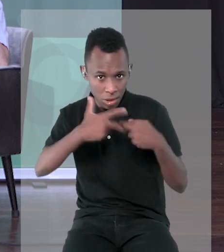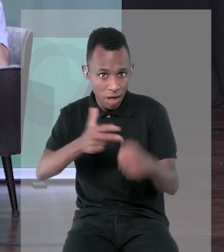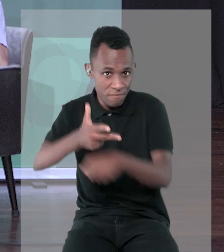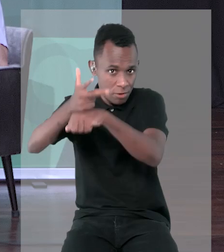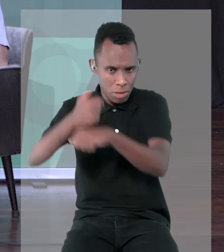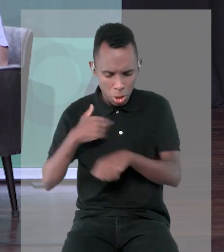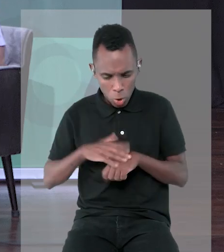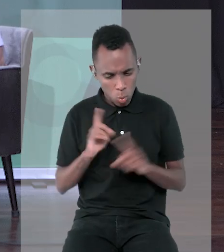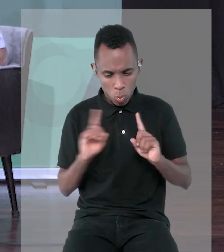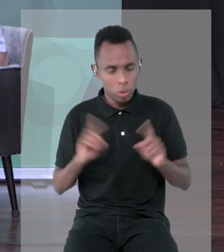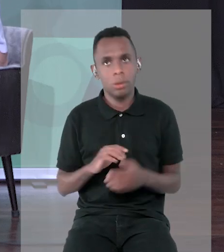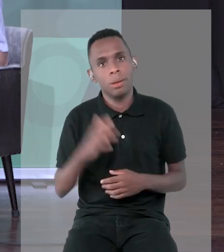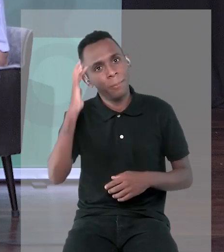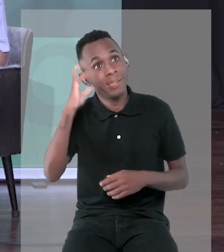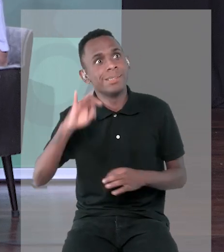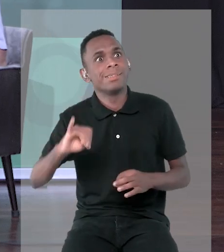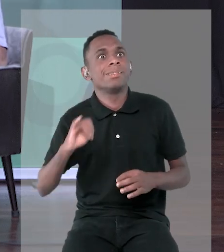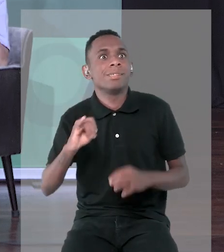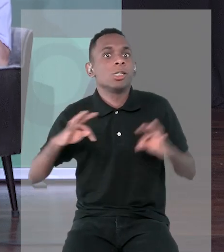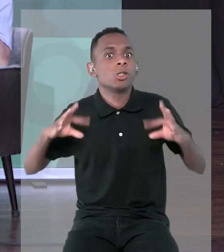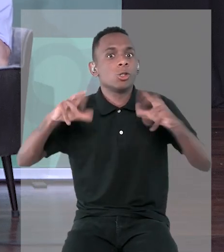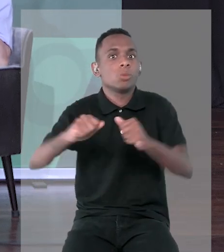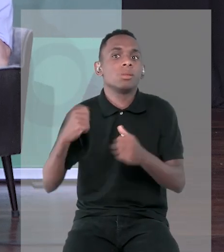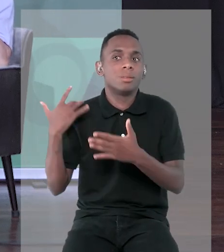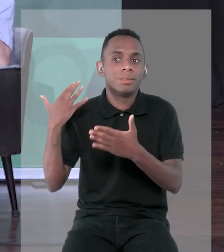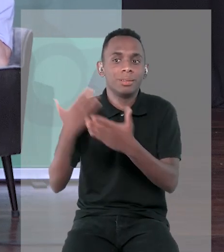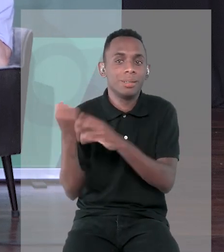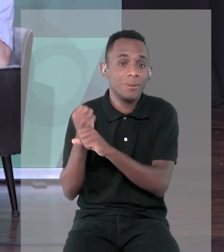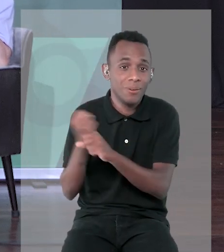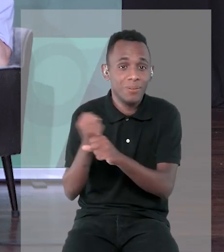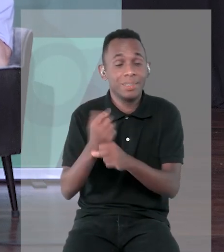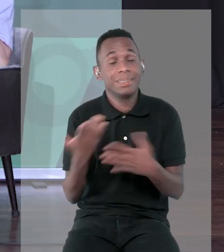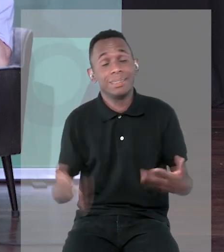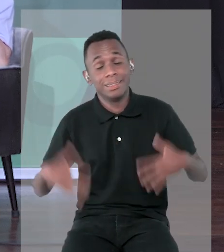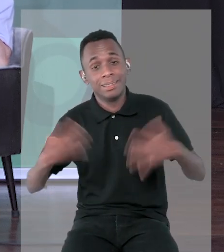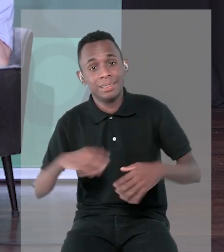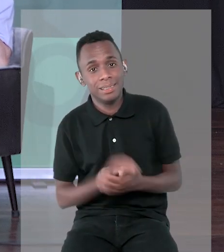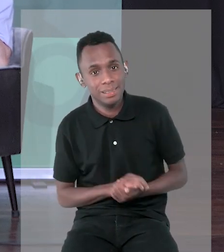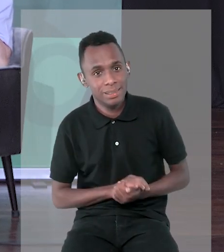Entendeu? Coitado, se fosse os processos todos que eu já falei, vocês esses anos todos, né? Estava fudido.